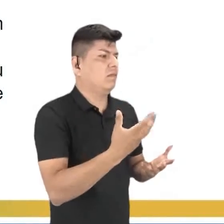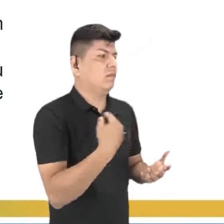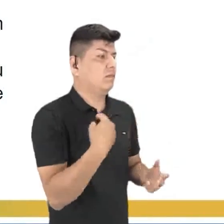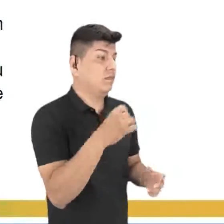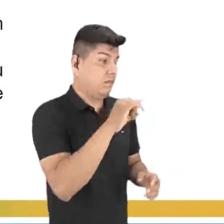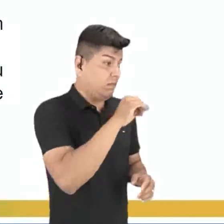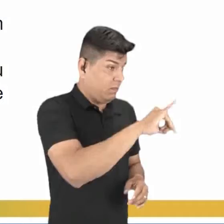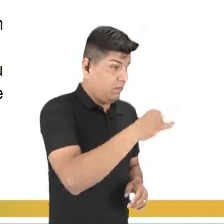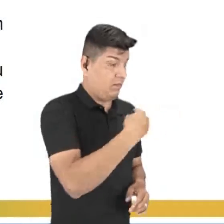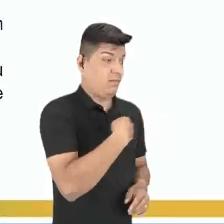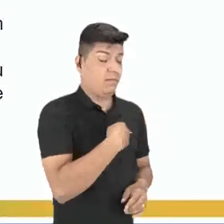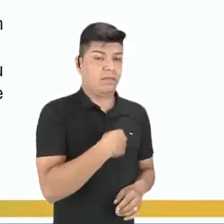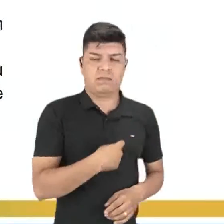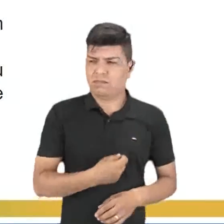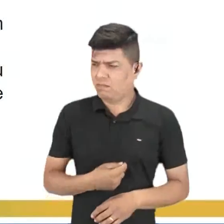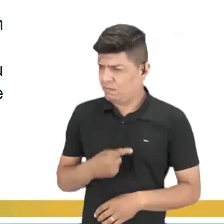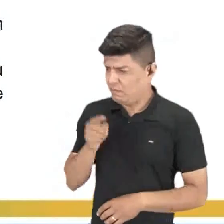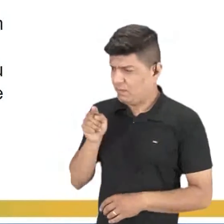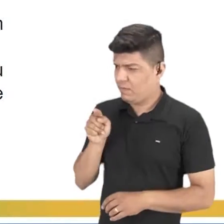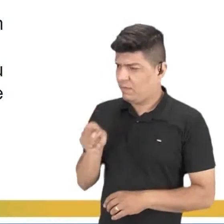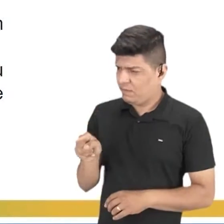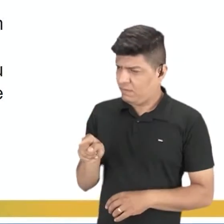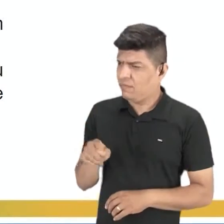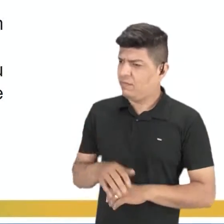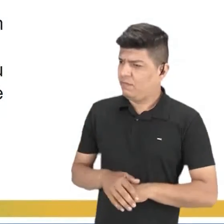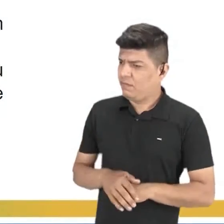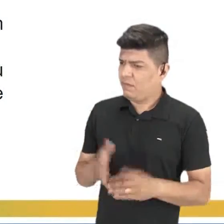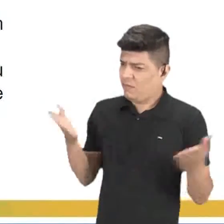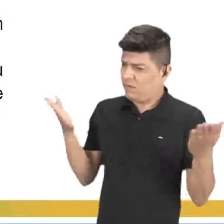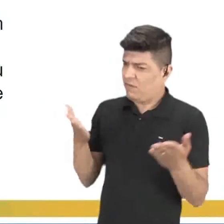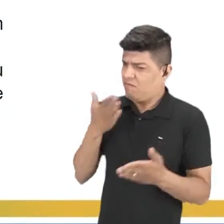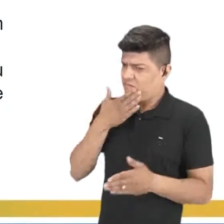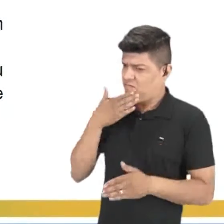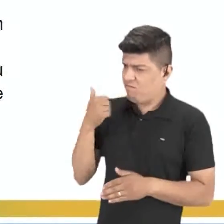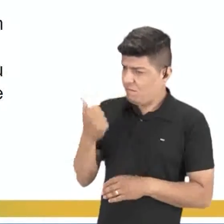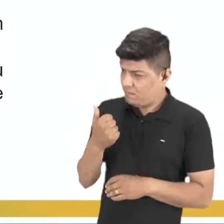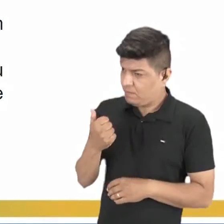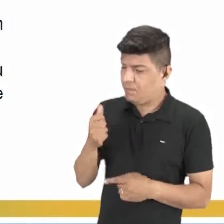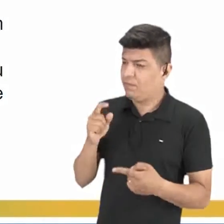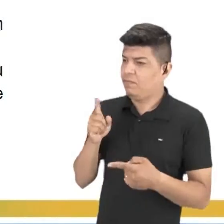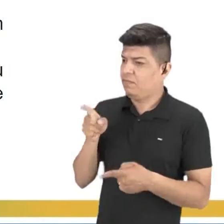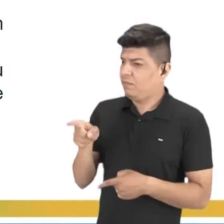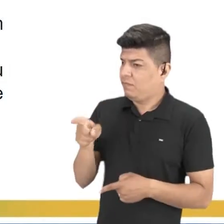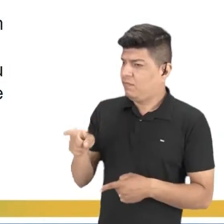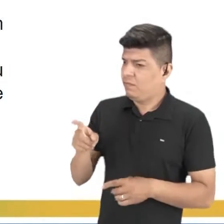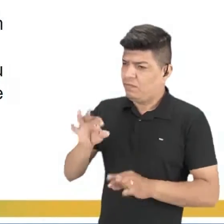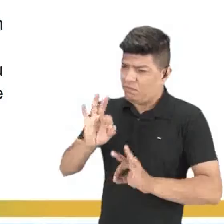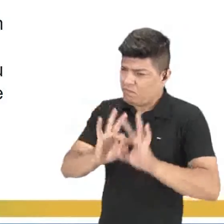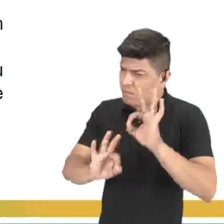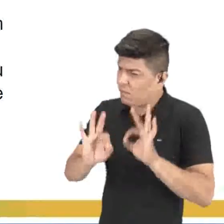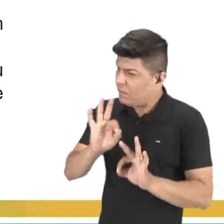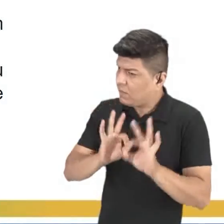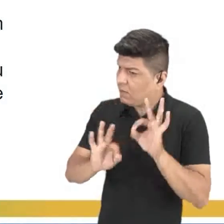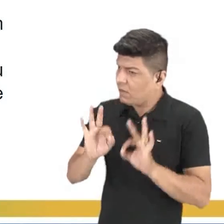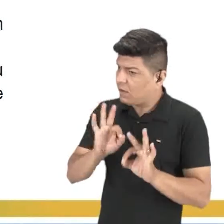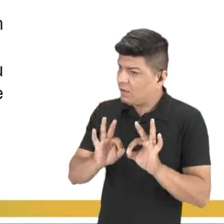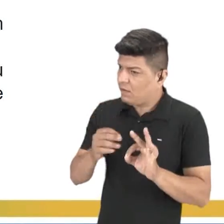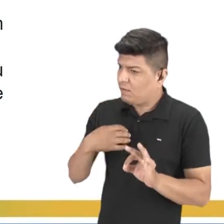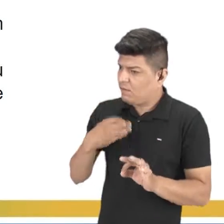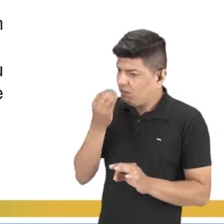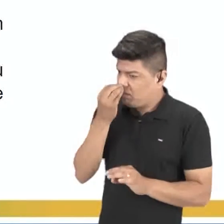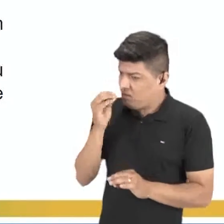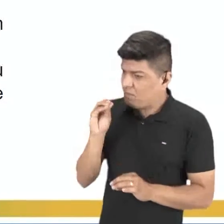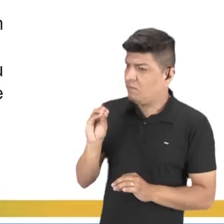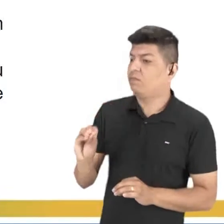eu? Você? Esta agora é melhor. Você é quem os cose? Você